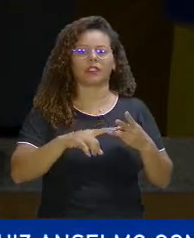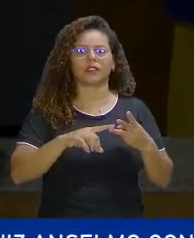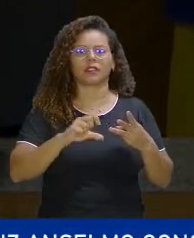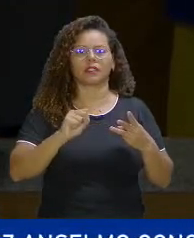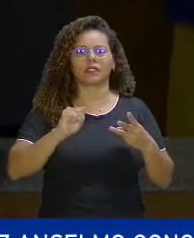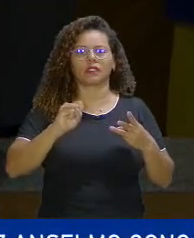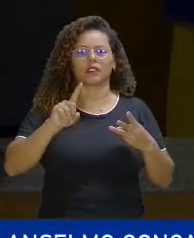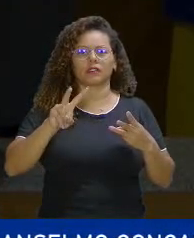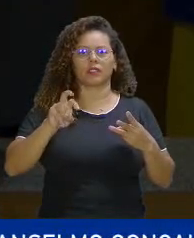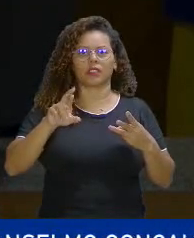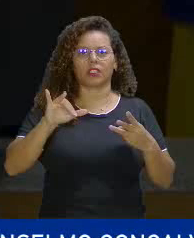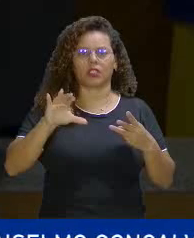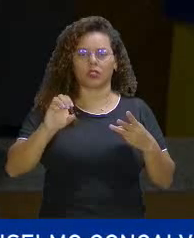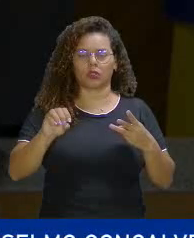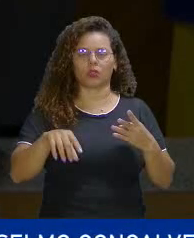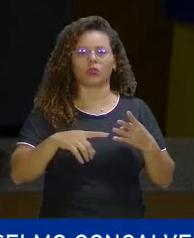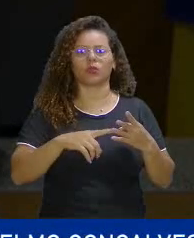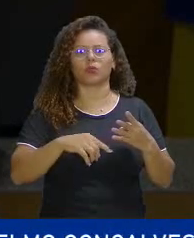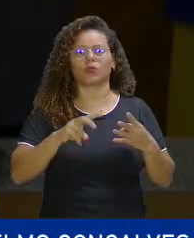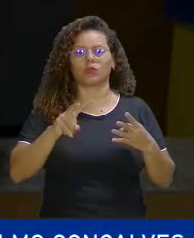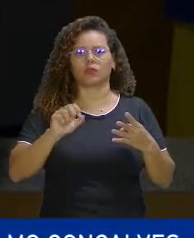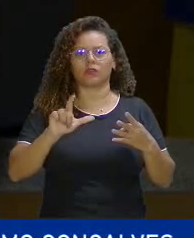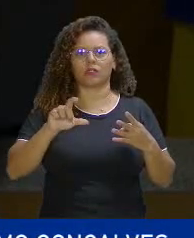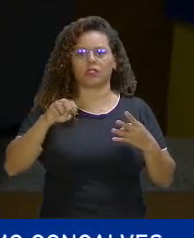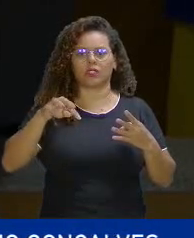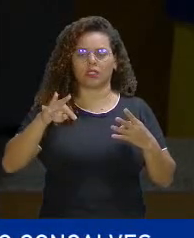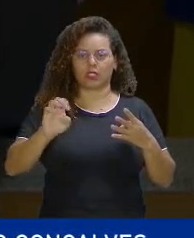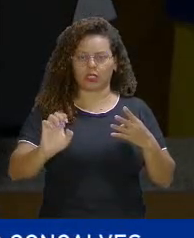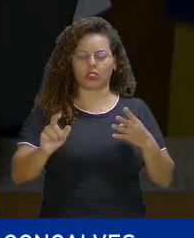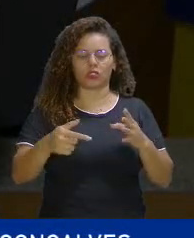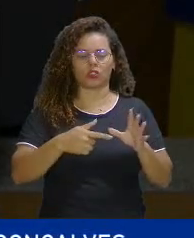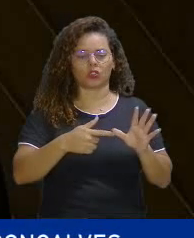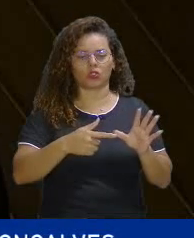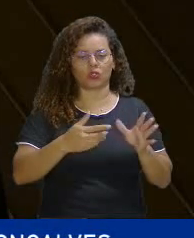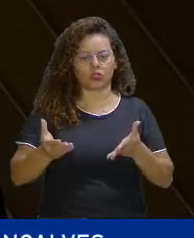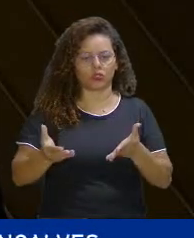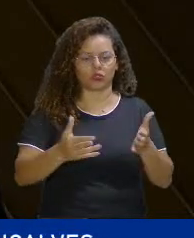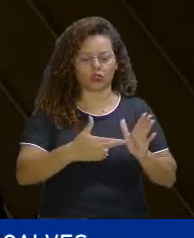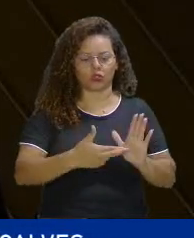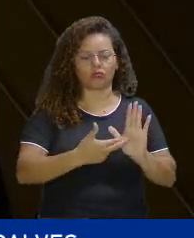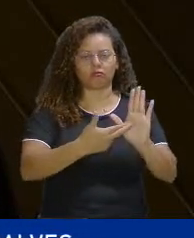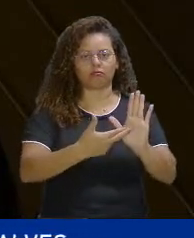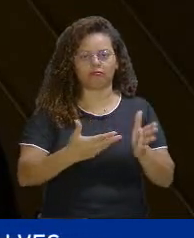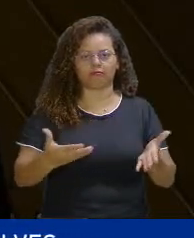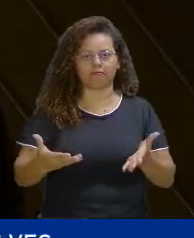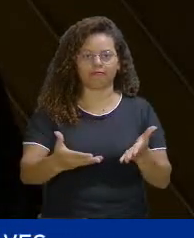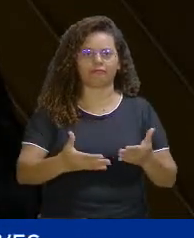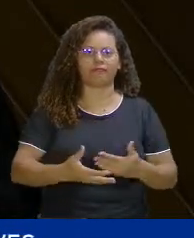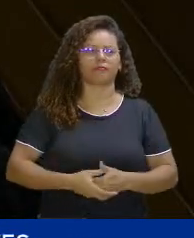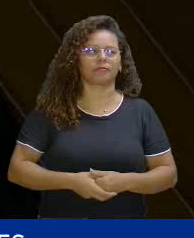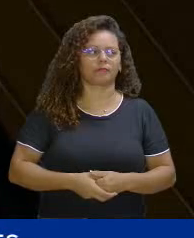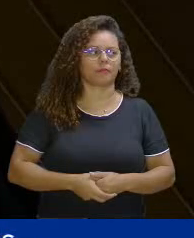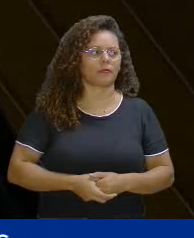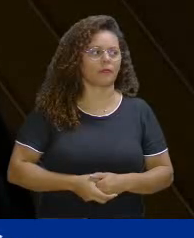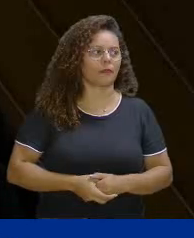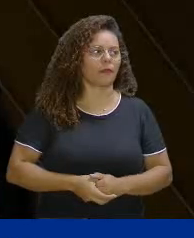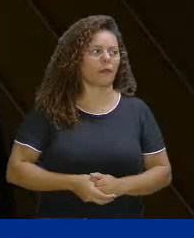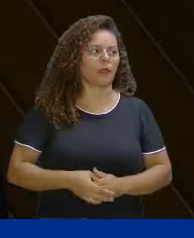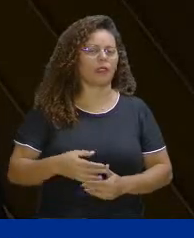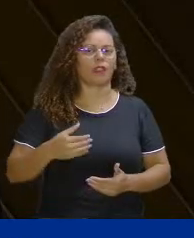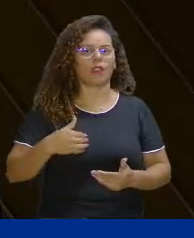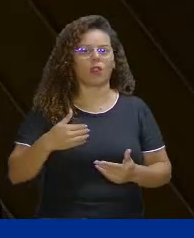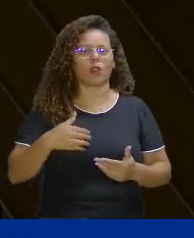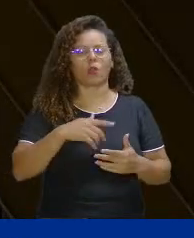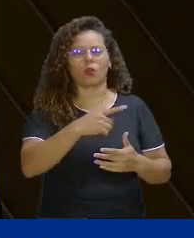Silvério. O relator, juiz Anselmo Gonçalves, está com a palavra. O Ministério Foco Público no Eleitoral juiz interpôs